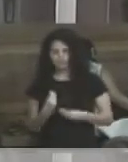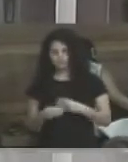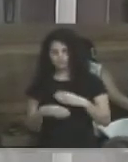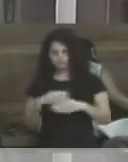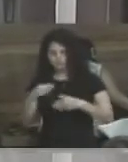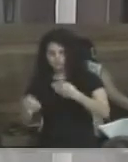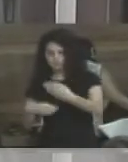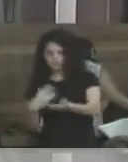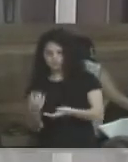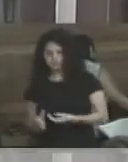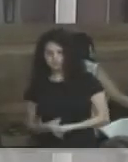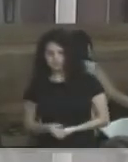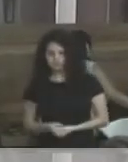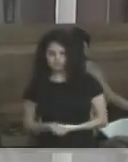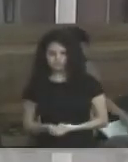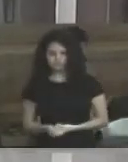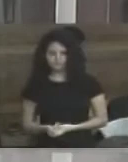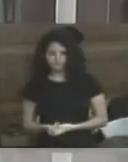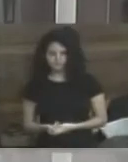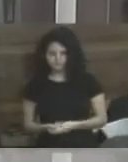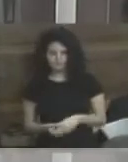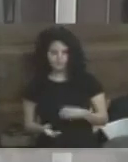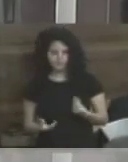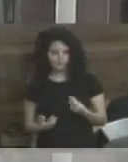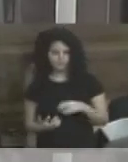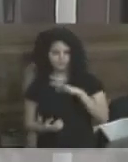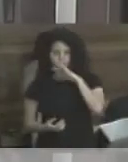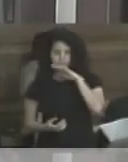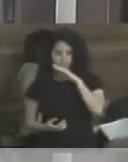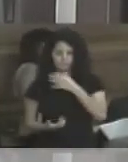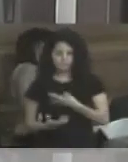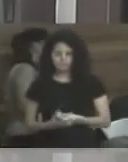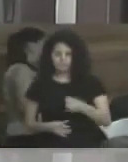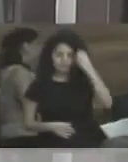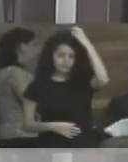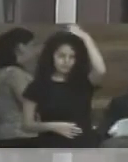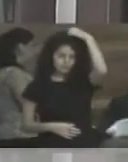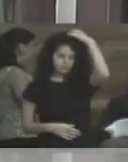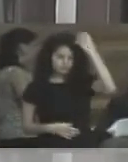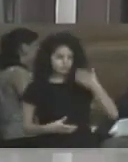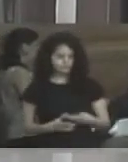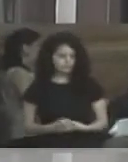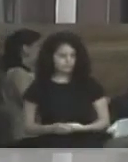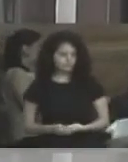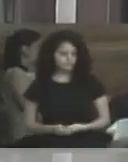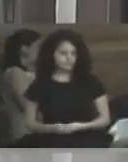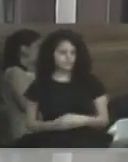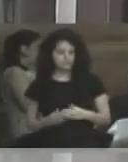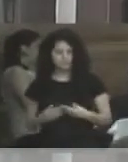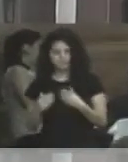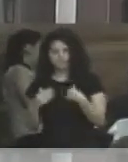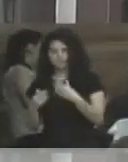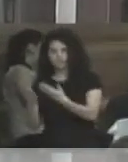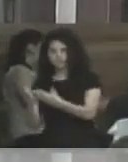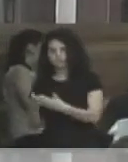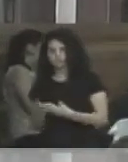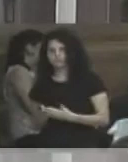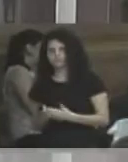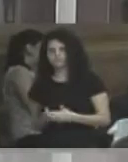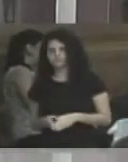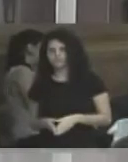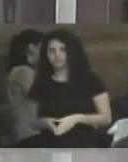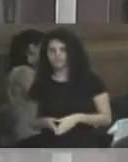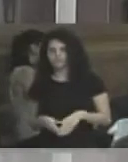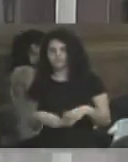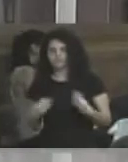tão amargo, para algo tão ruim para a nossa cidade. E eu inclusive, convida a todos, por favor, quem puder,